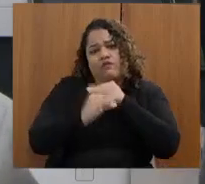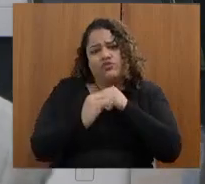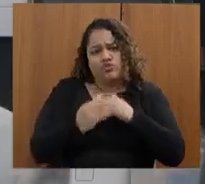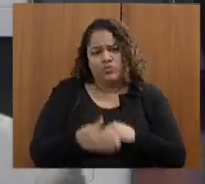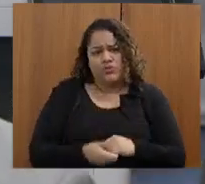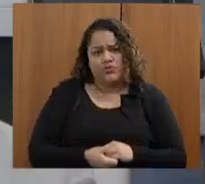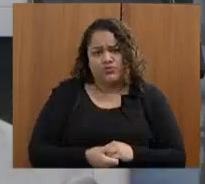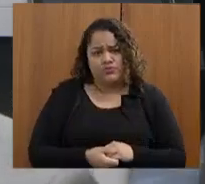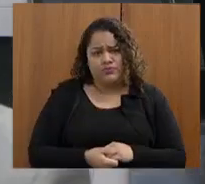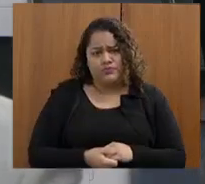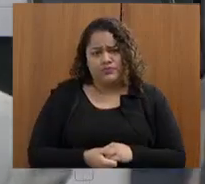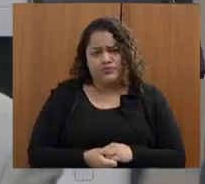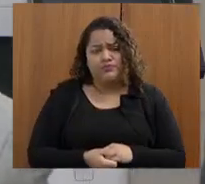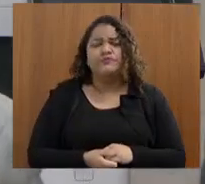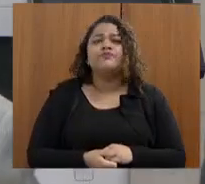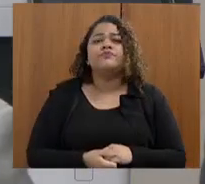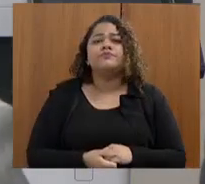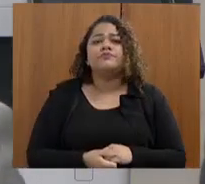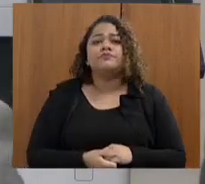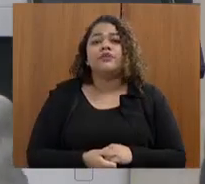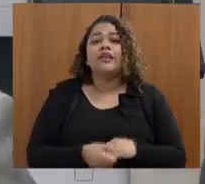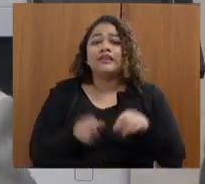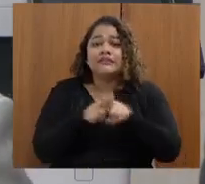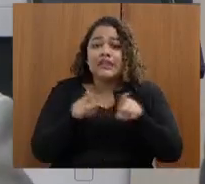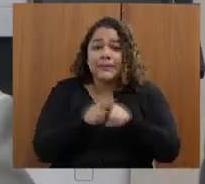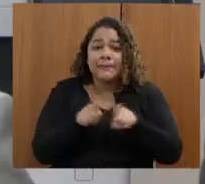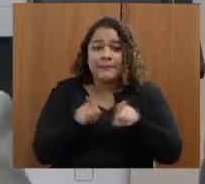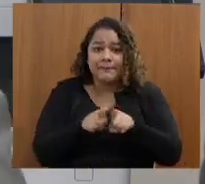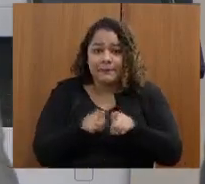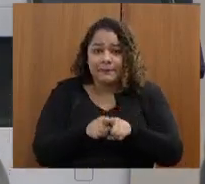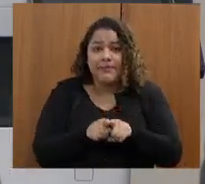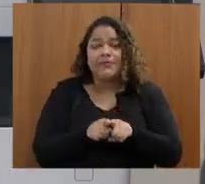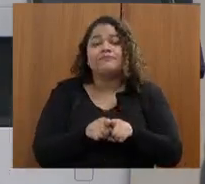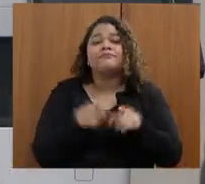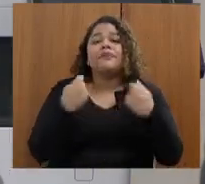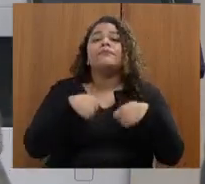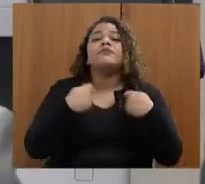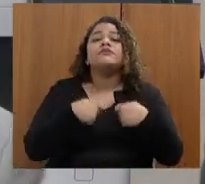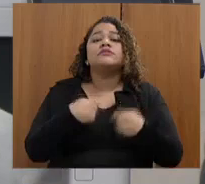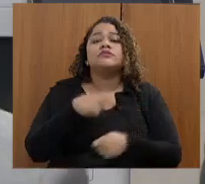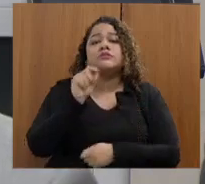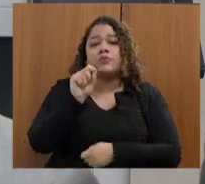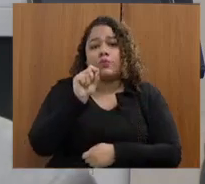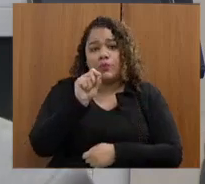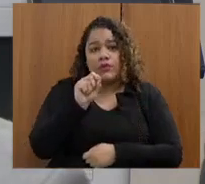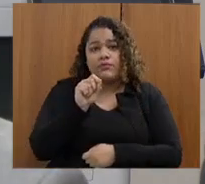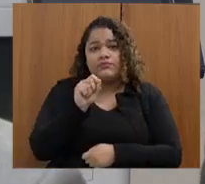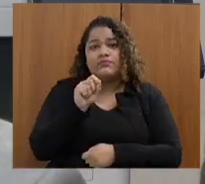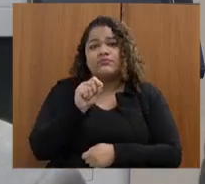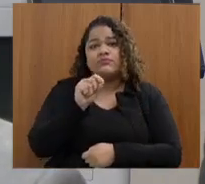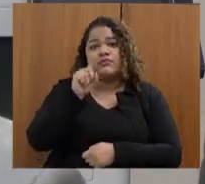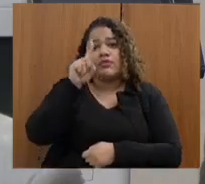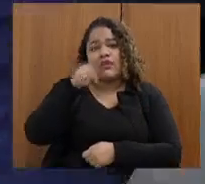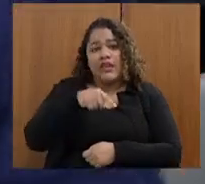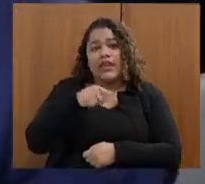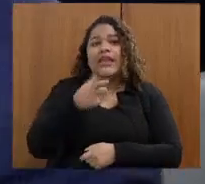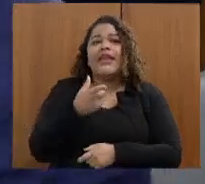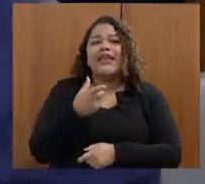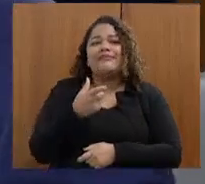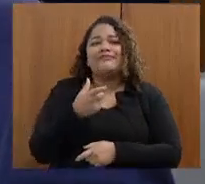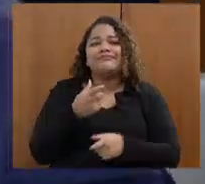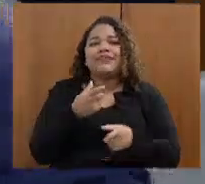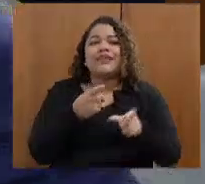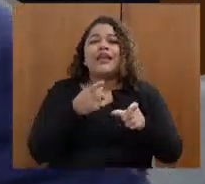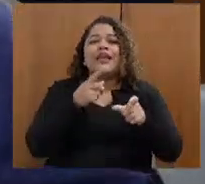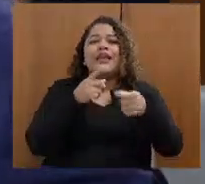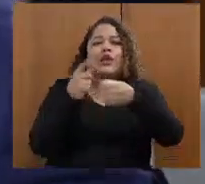Uma demanda que eu queria colocar também que a questão da independência dos Campos hoje nós temos uma